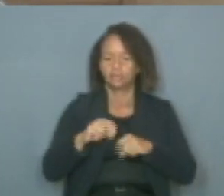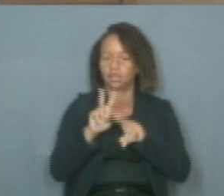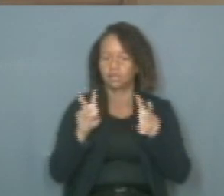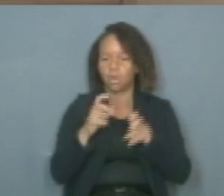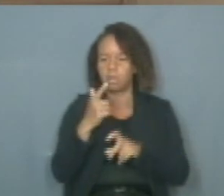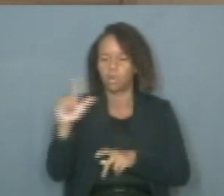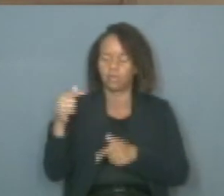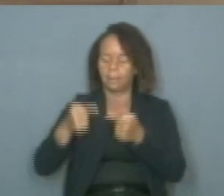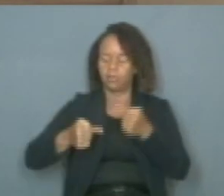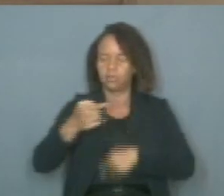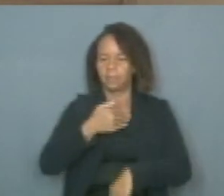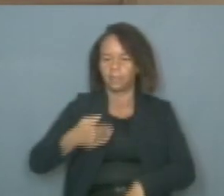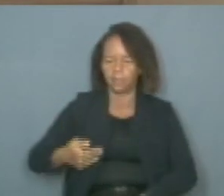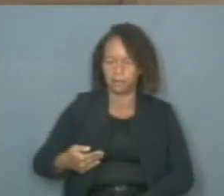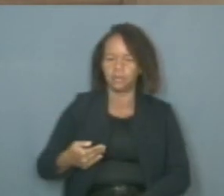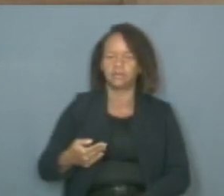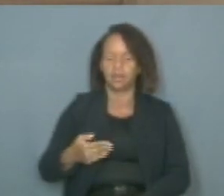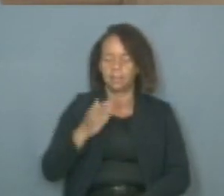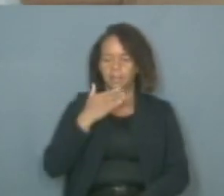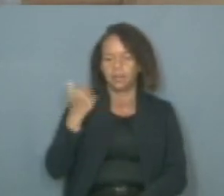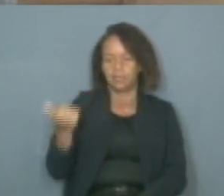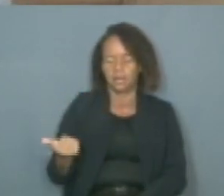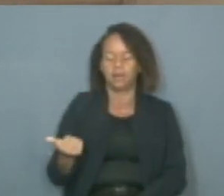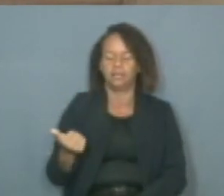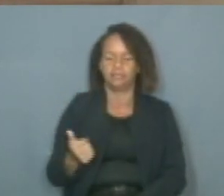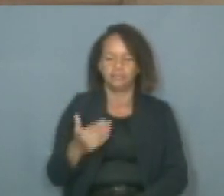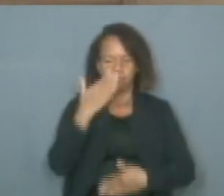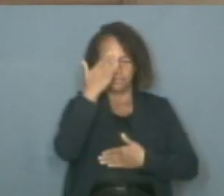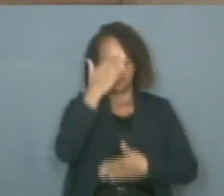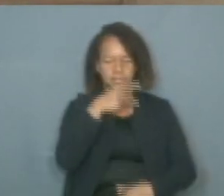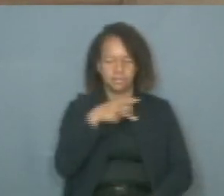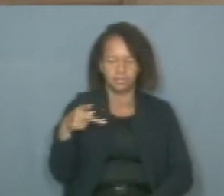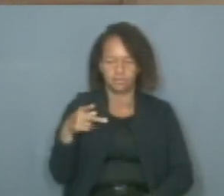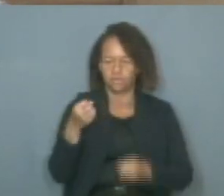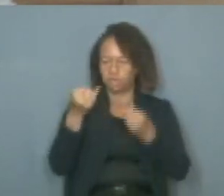sobre outras políticas públicas para melhorar essa condição. Obrigado, presidente, era isso que eu tinha a dizer.